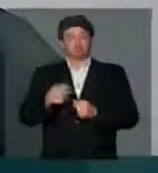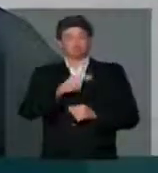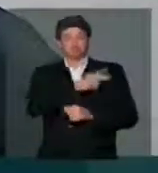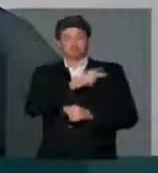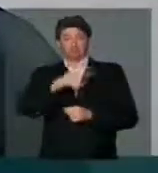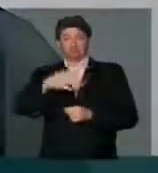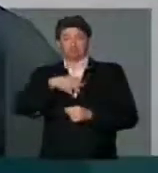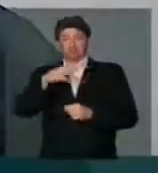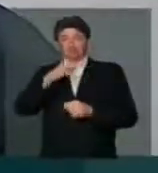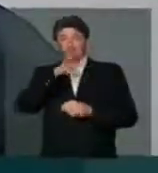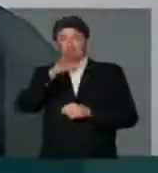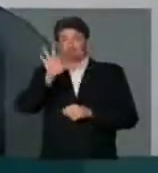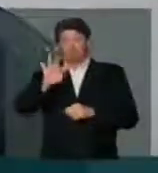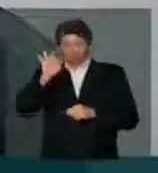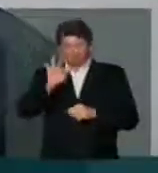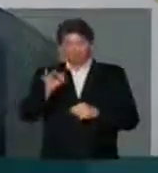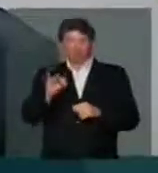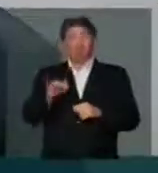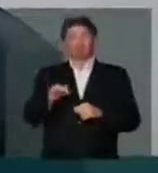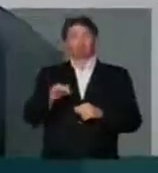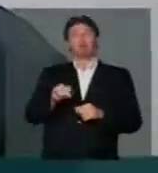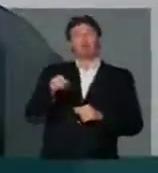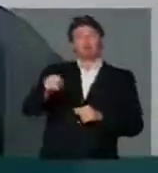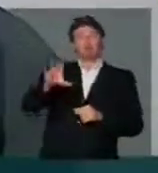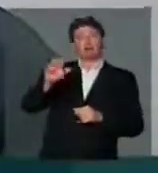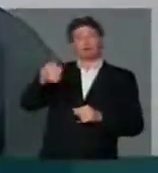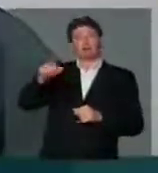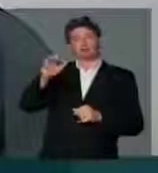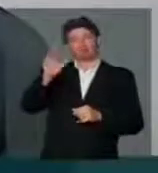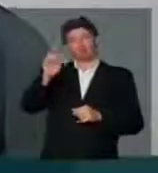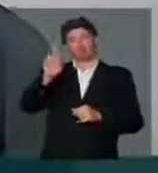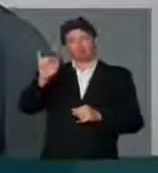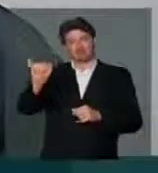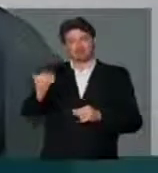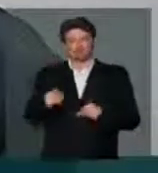da Bahia, da Receita Federal, o Dico Camaçari também, senhor presidente,